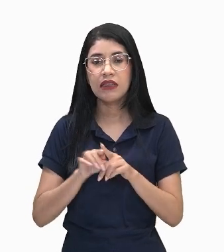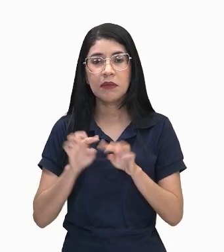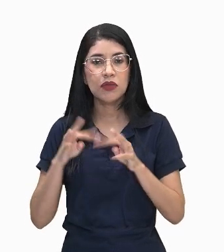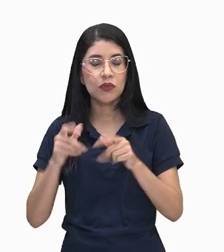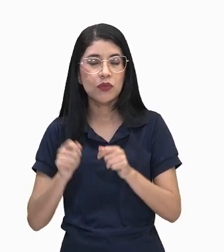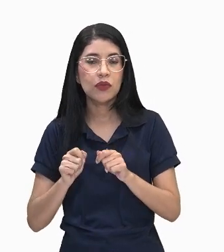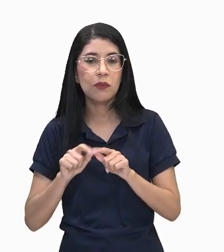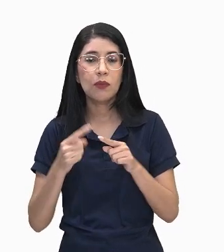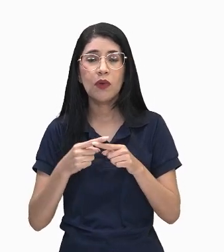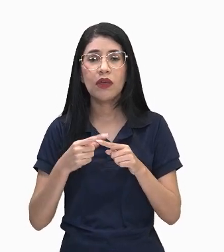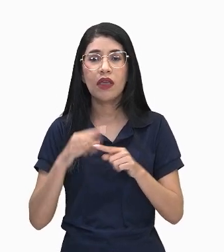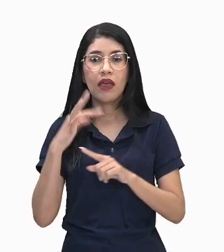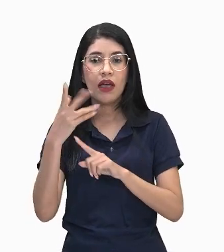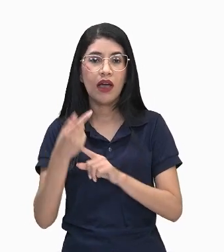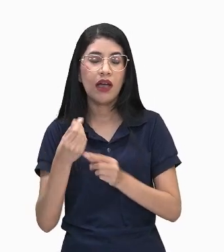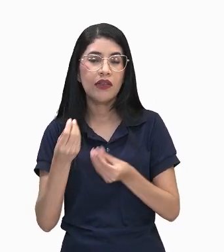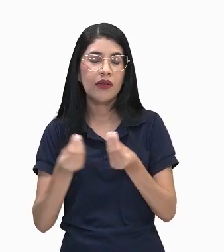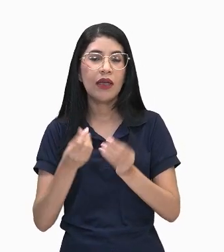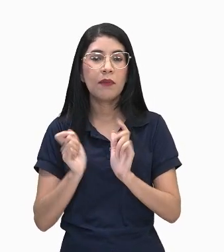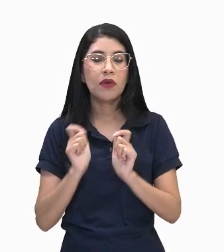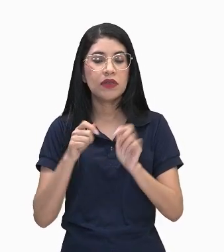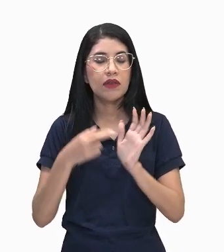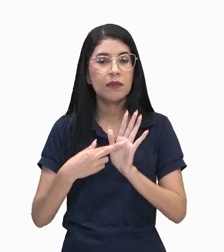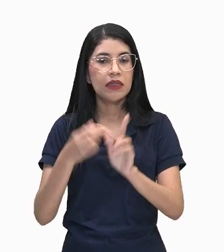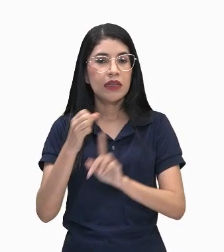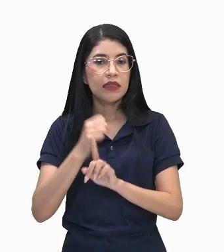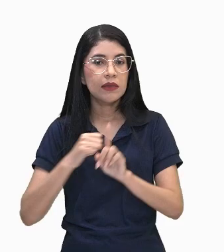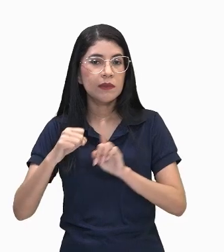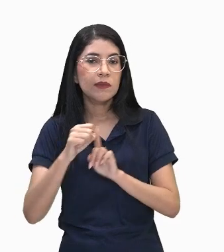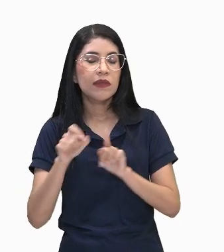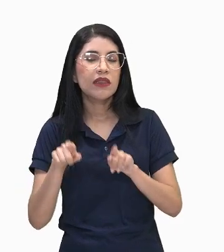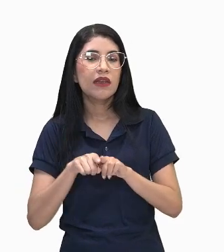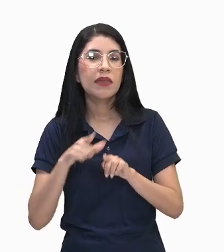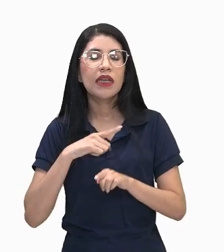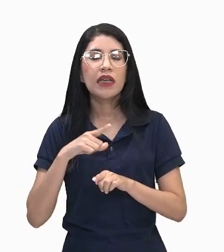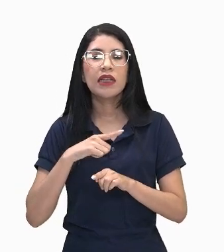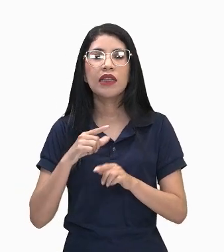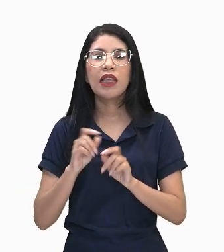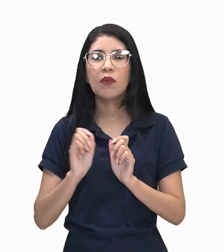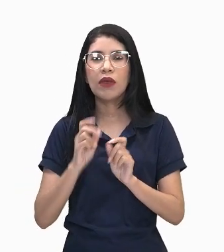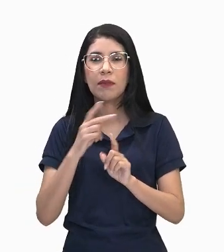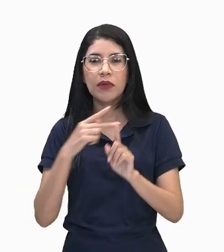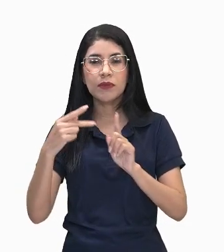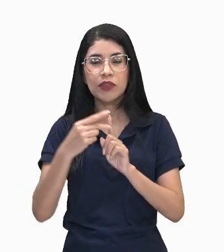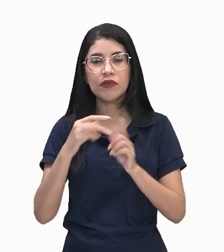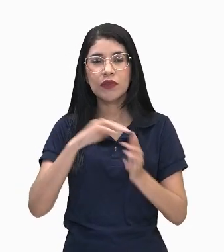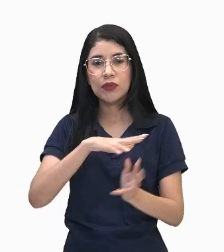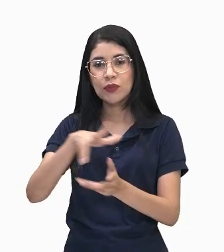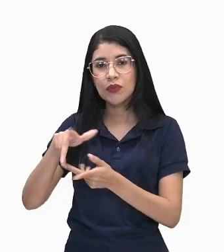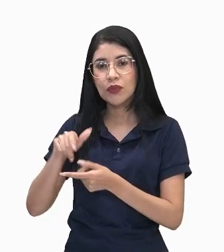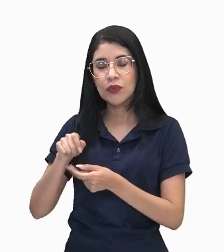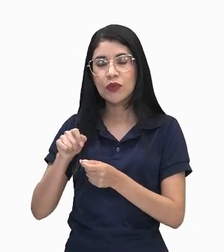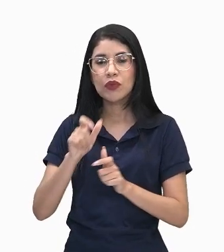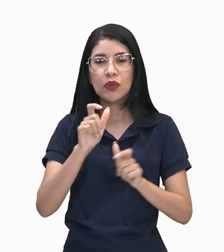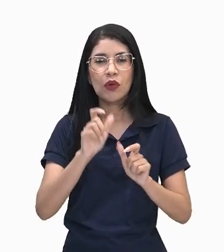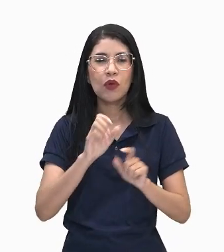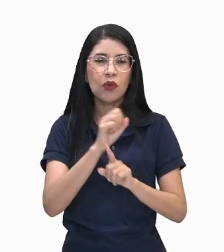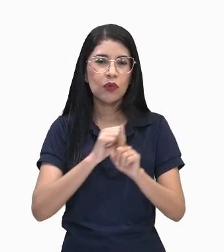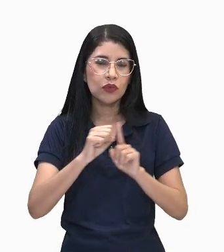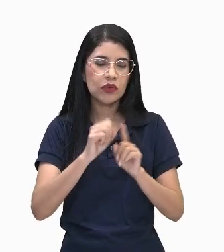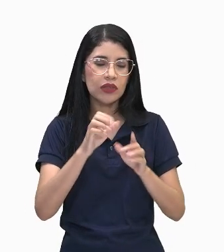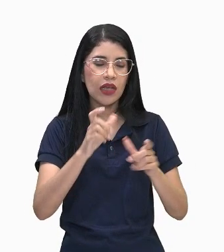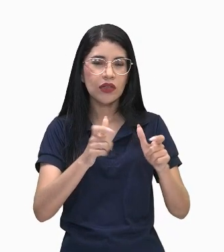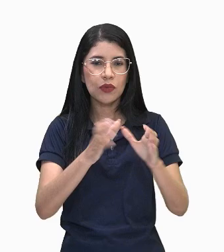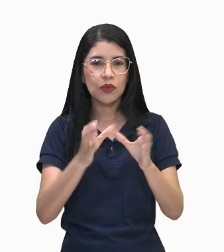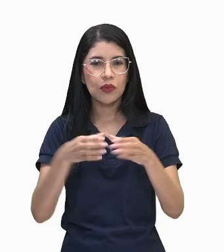porque a arte é uma forma de representação social que carrega visões do mundo de diferentes grupos sociais,